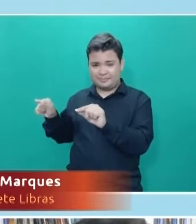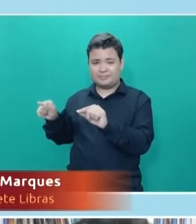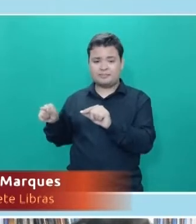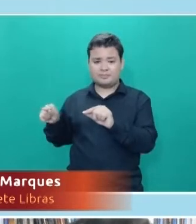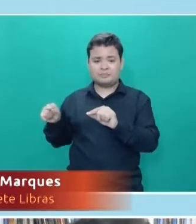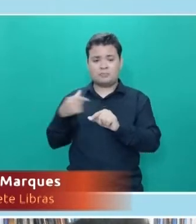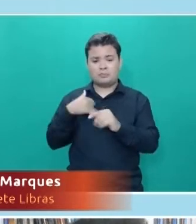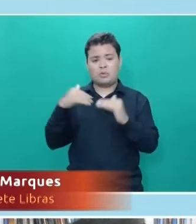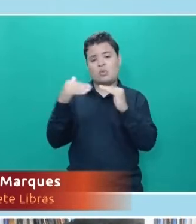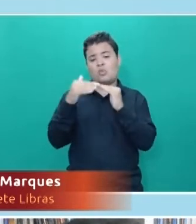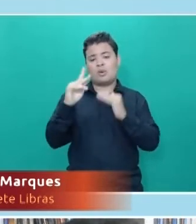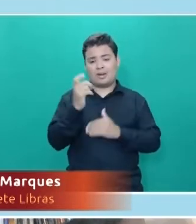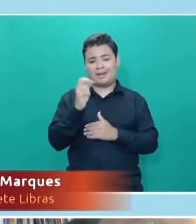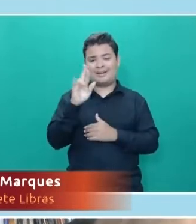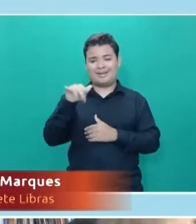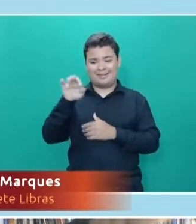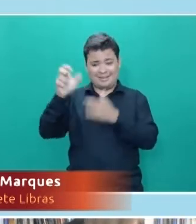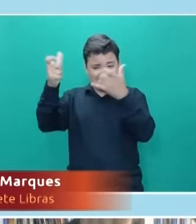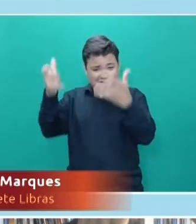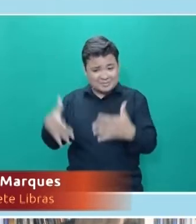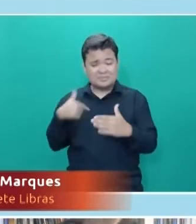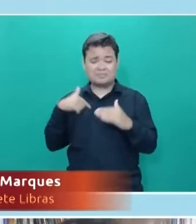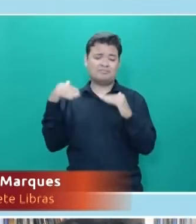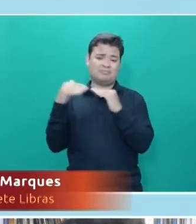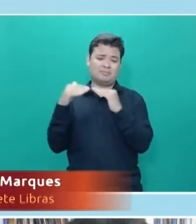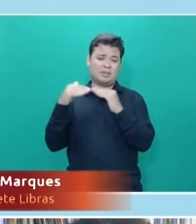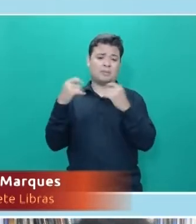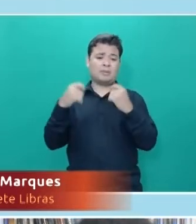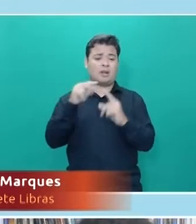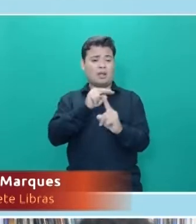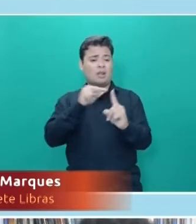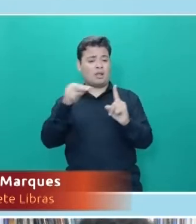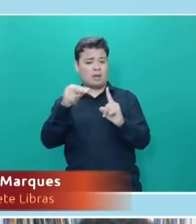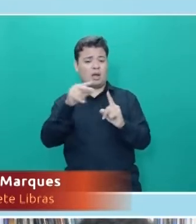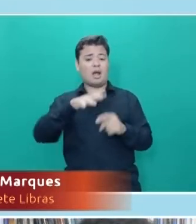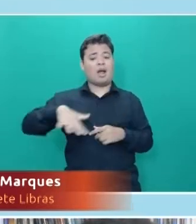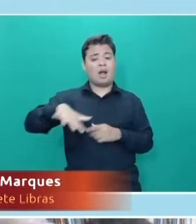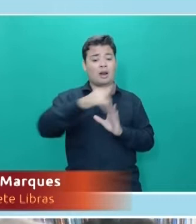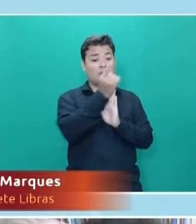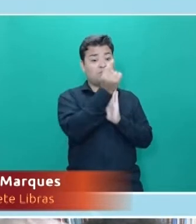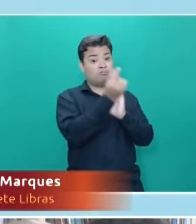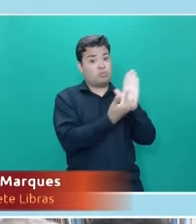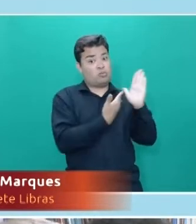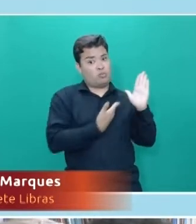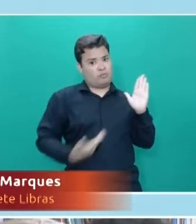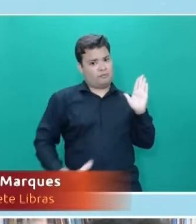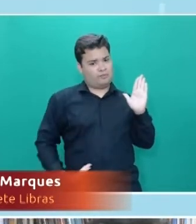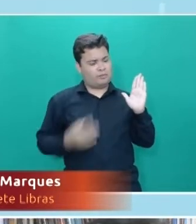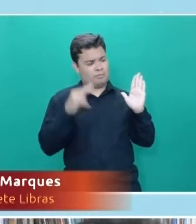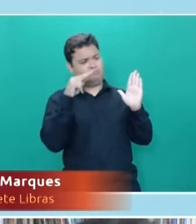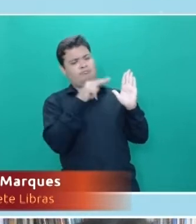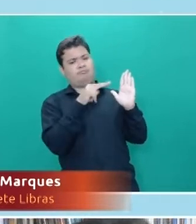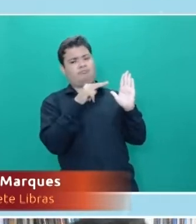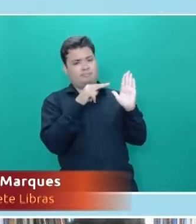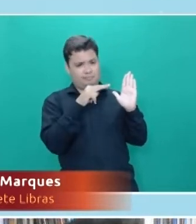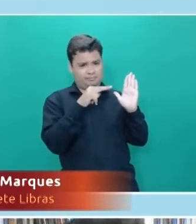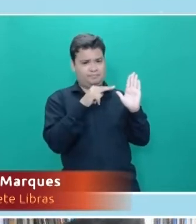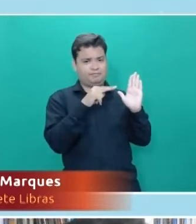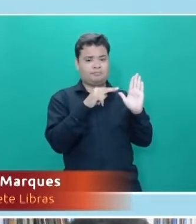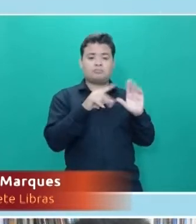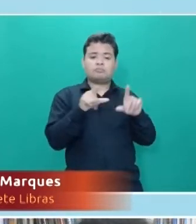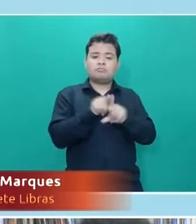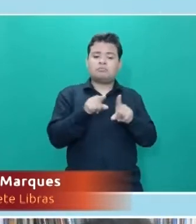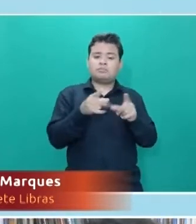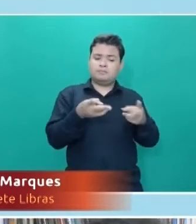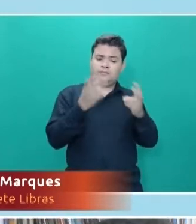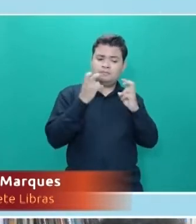correto, a gente tem que aprender a olhar a Previdência a partir da conta pública. A partir da conta pública. E olhar o seguinte, o que ela pesa?